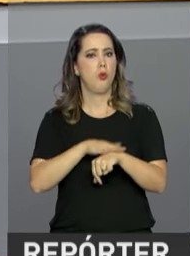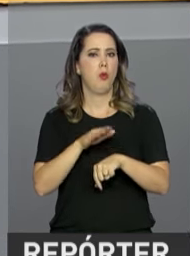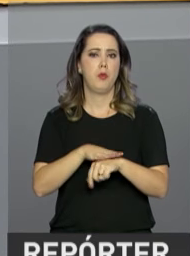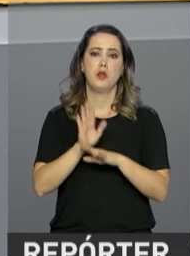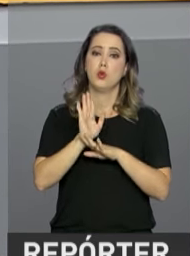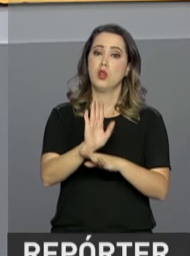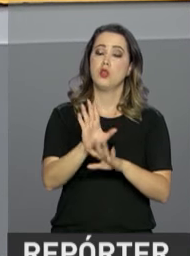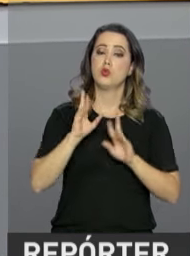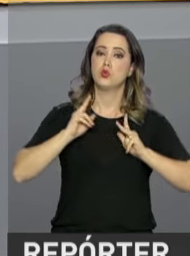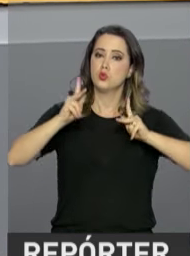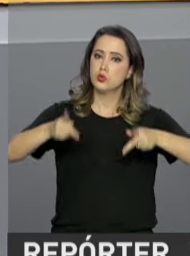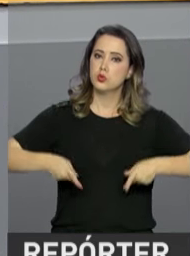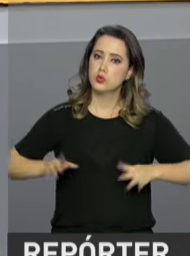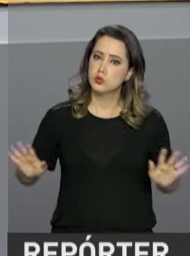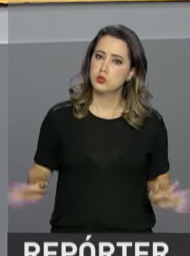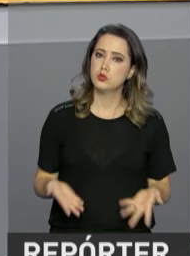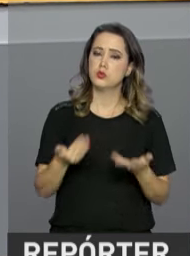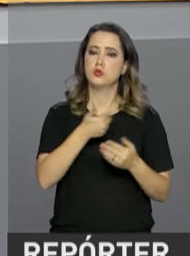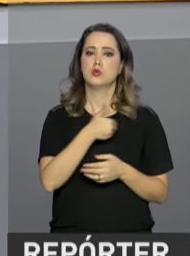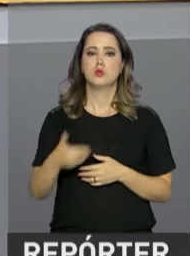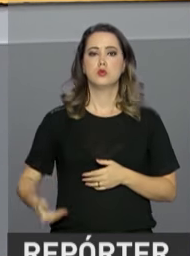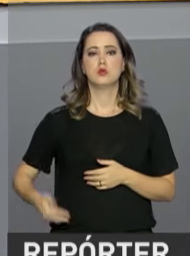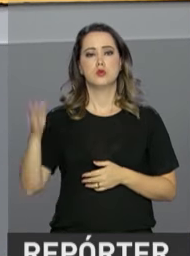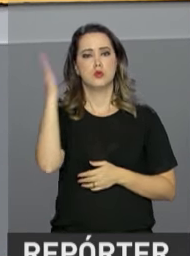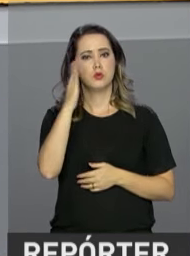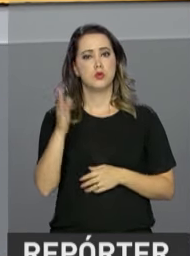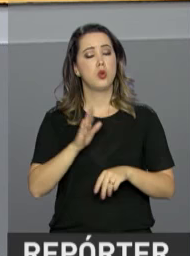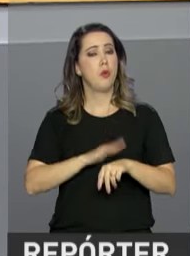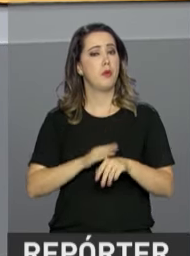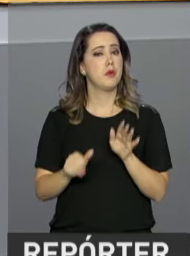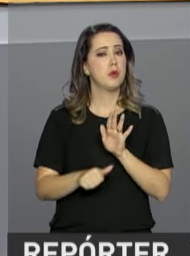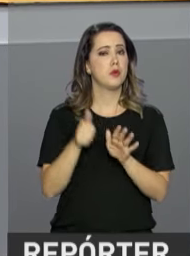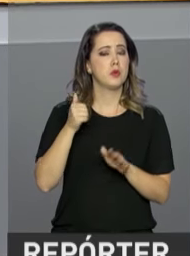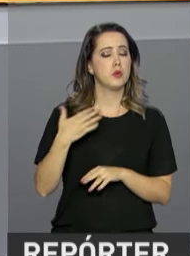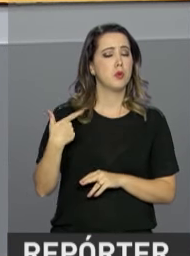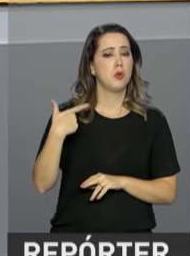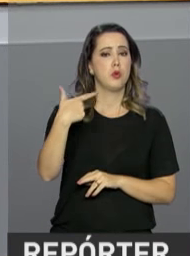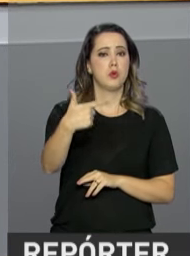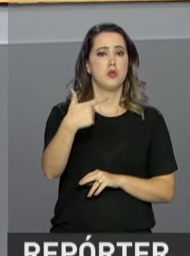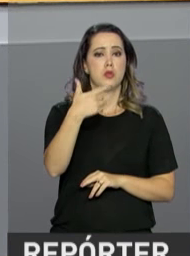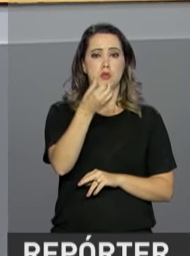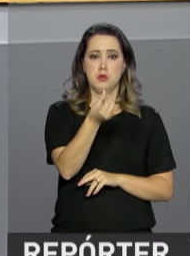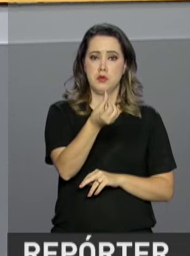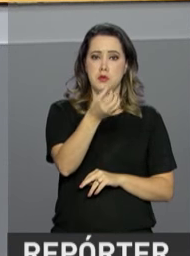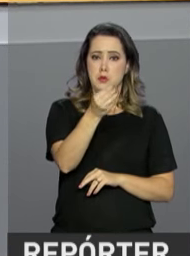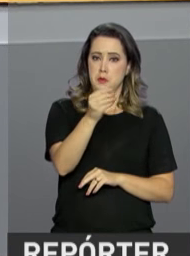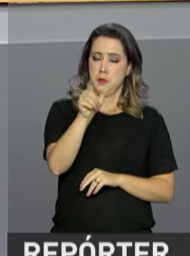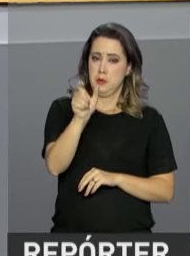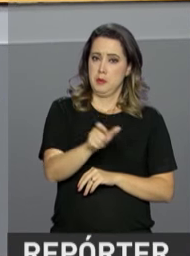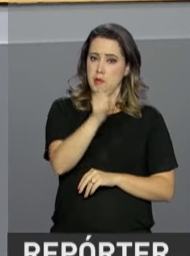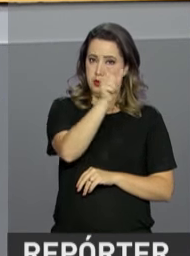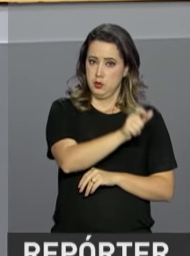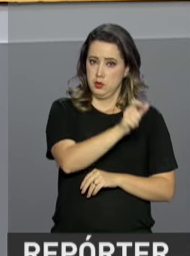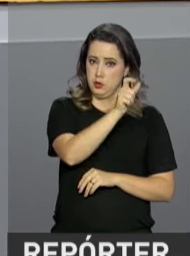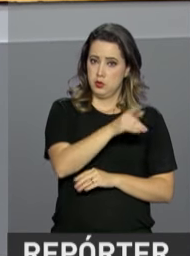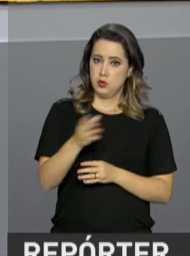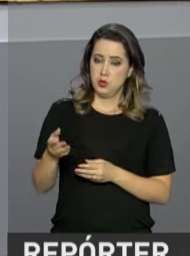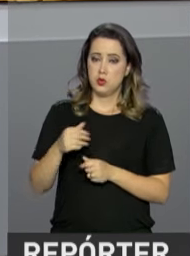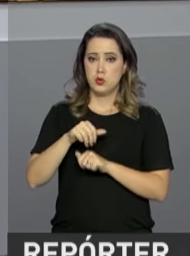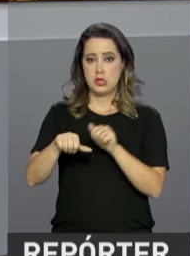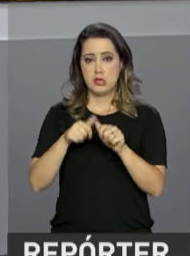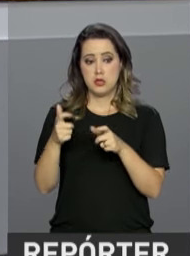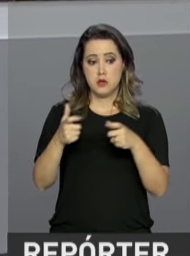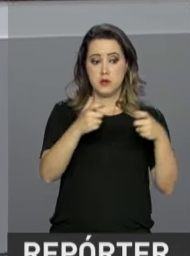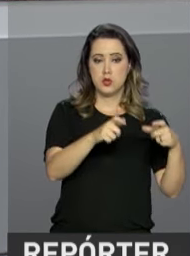ajuda humanitária promovida pelo governo brasileiro. Na primeira fase, foram mais de 260 venezuelanos levados para